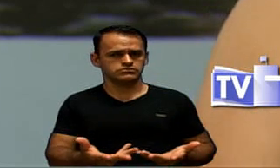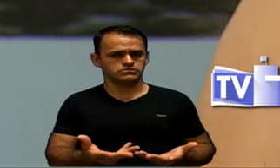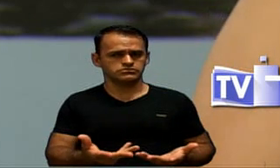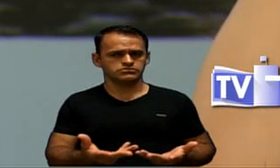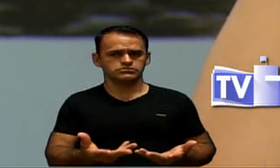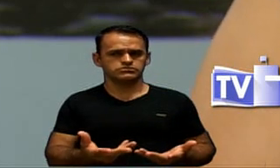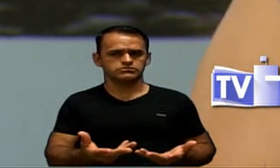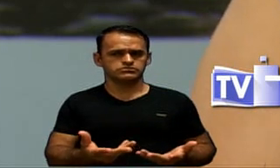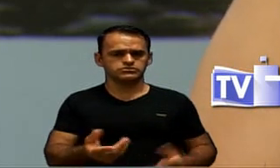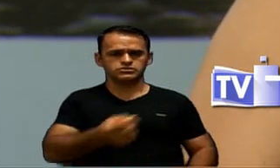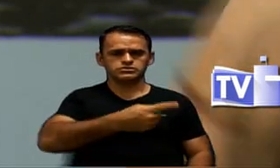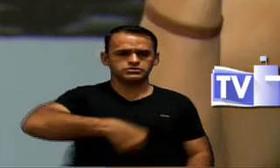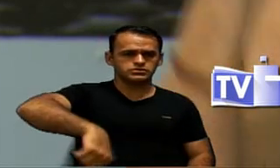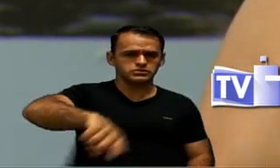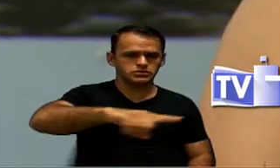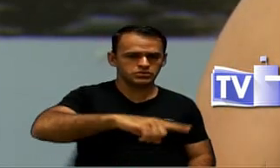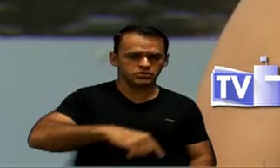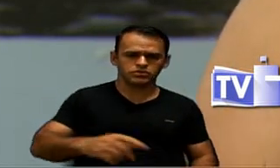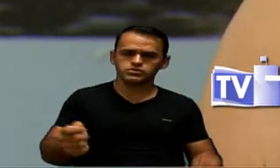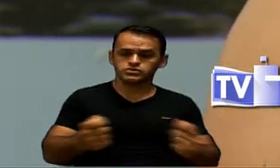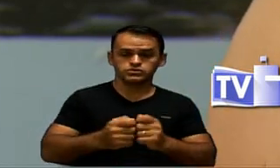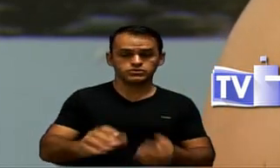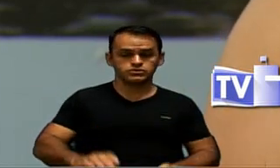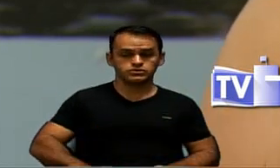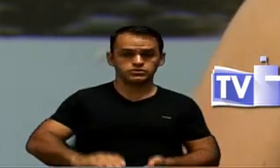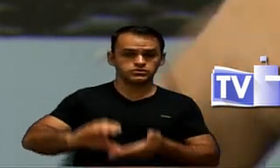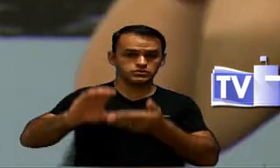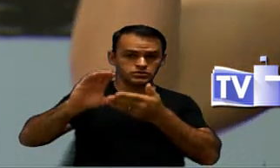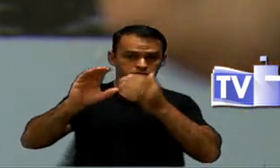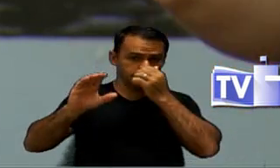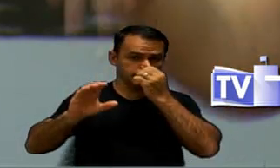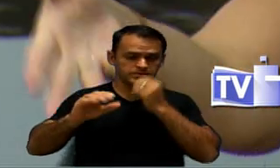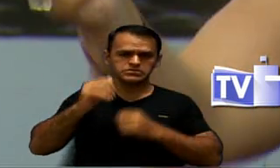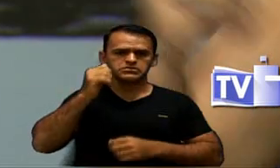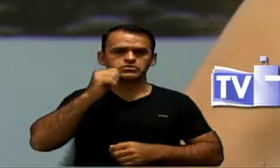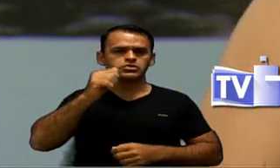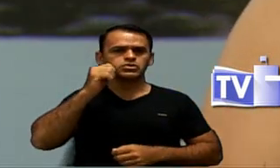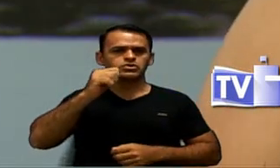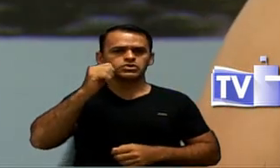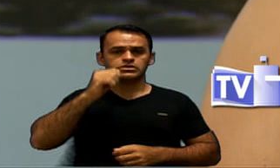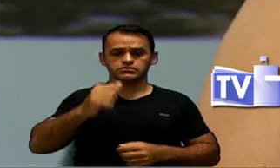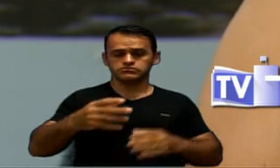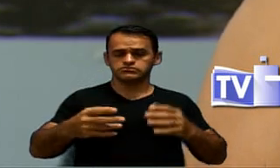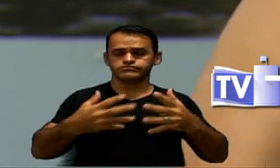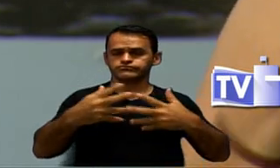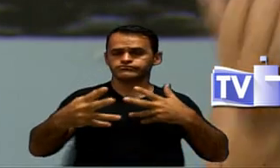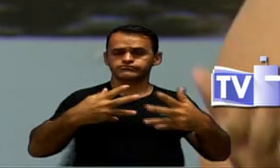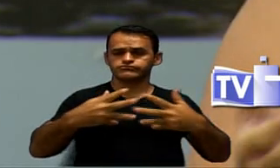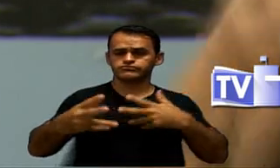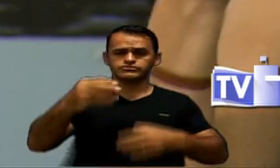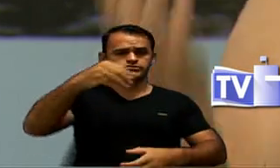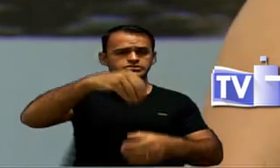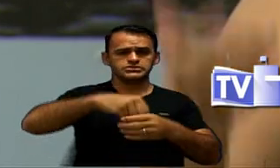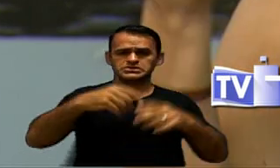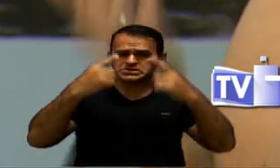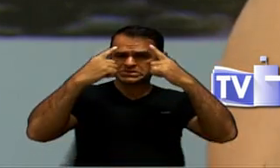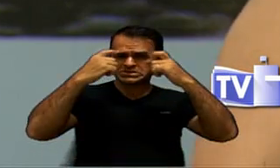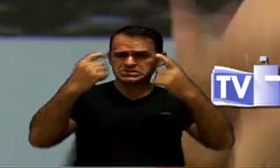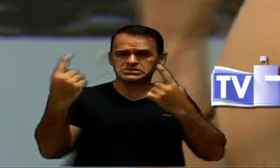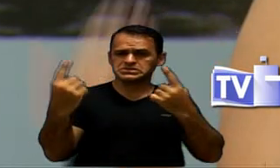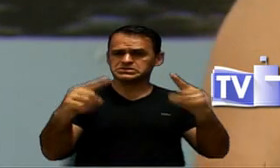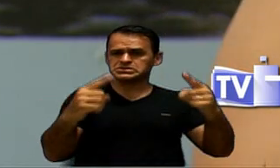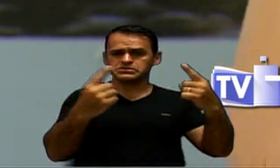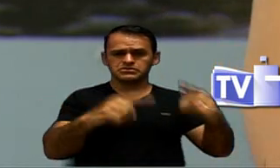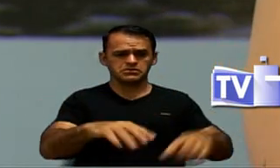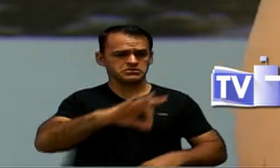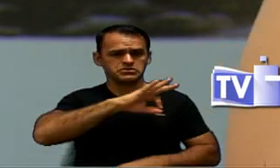numa atividade nossa, né, junto com o Conselho, com o CEMEVES, uma mulher apanhou dentro do terminal e a gente não tinha viatura da polícia,